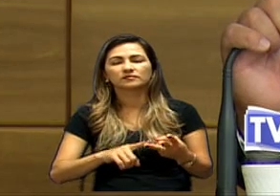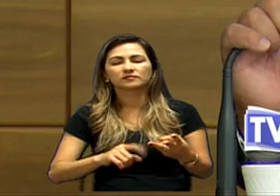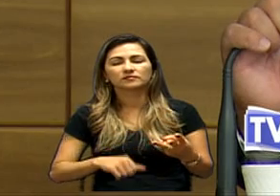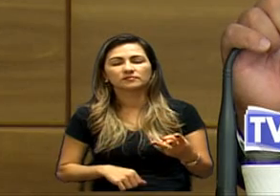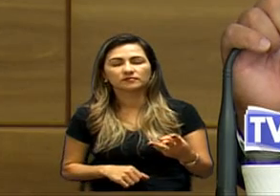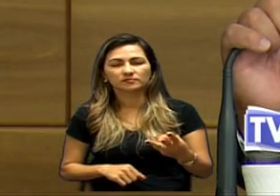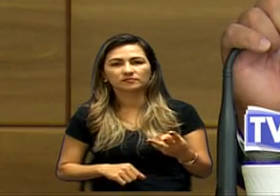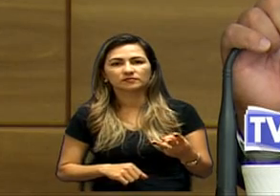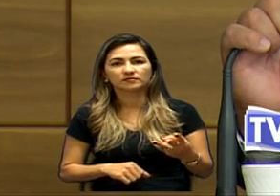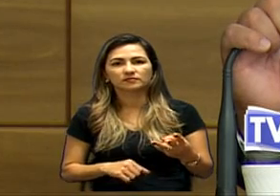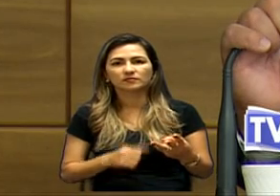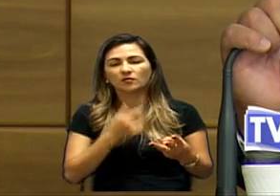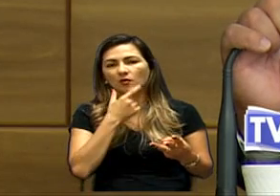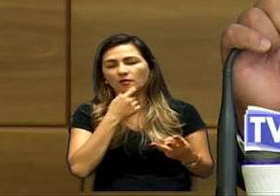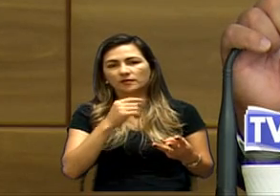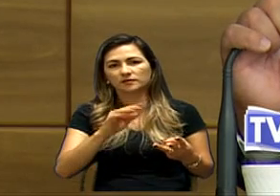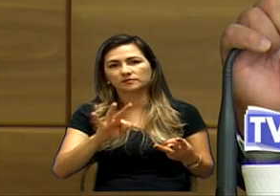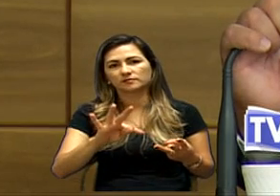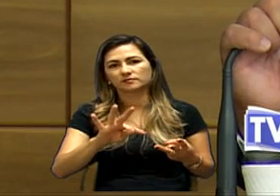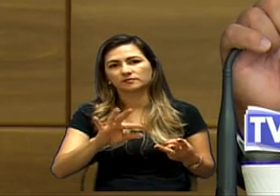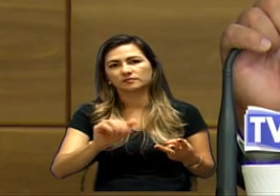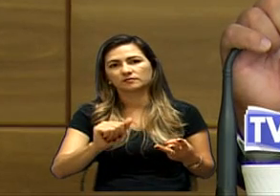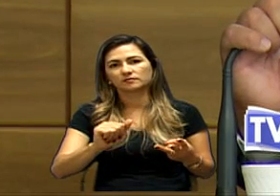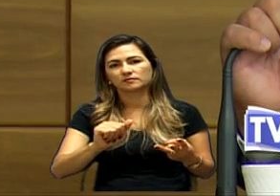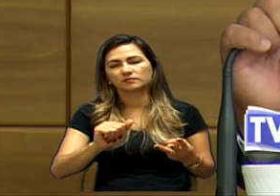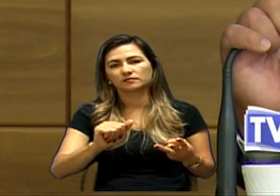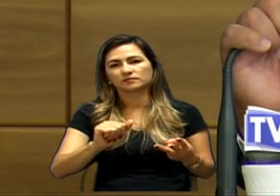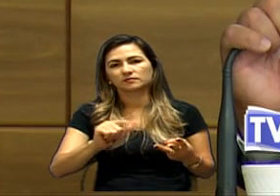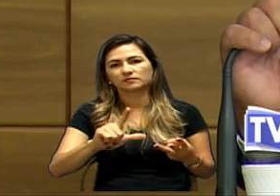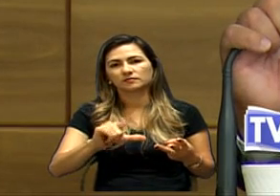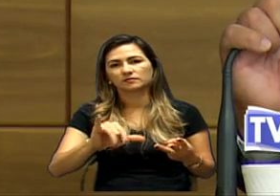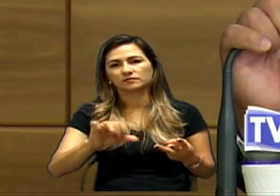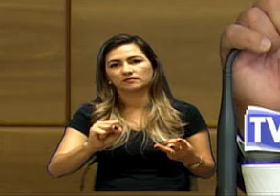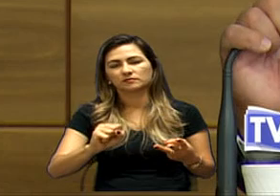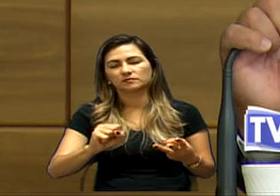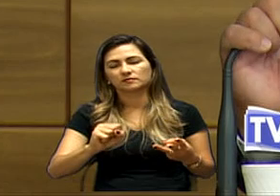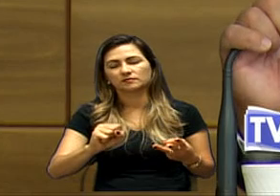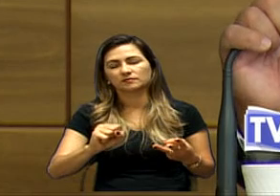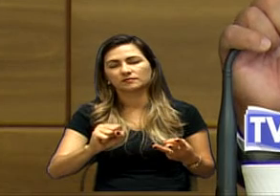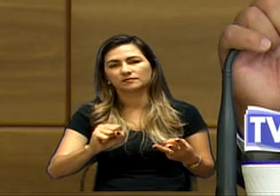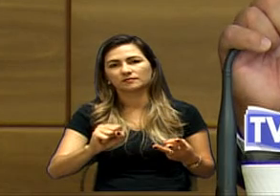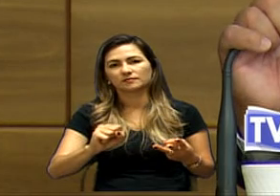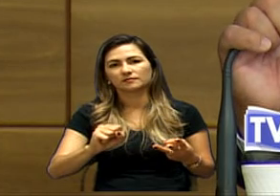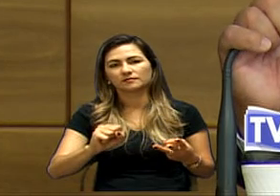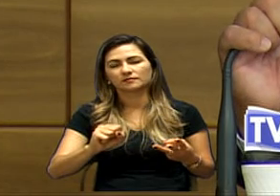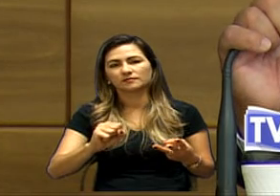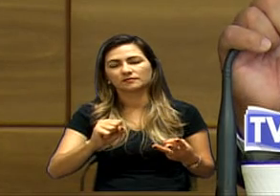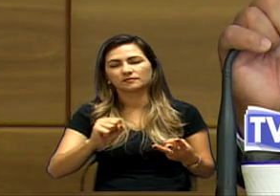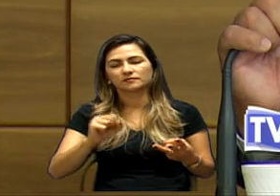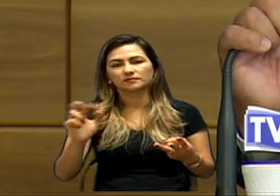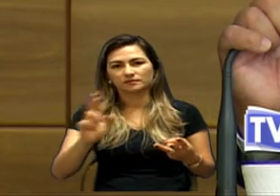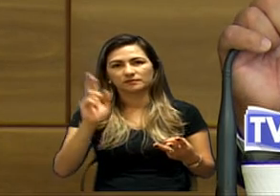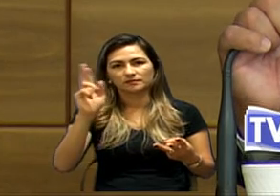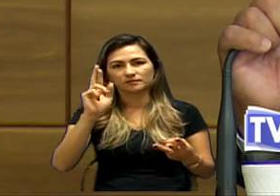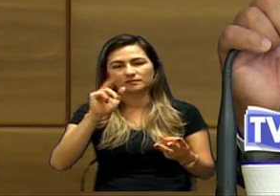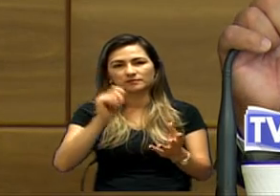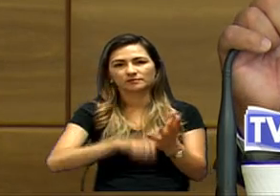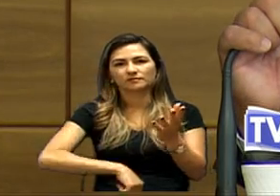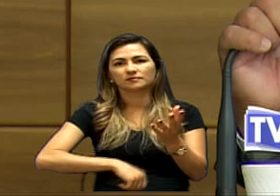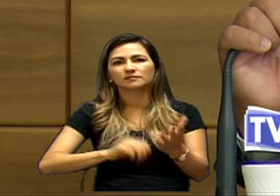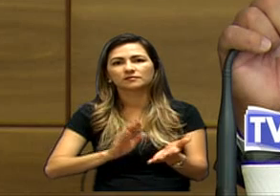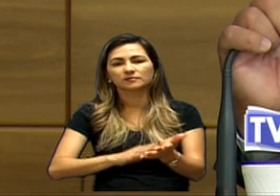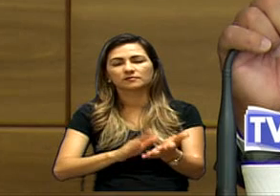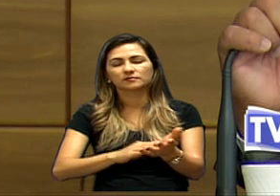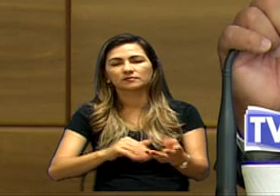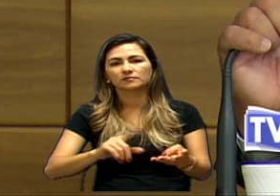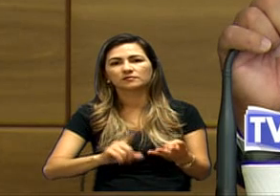de congratulações ao doutor Thales Martinez, pelo Dia do Médico. Votos, vereador Rodrigo Manga. Votos ao capitão